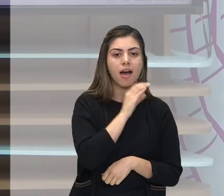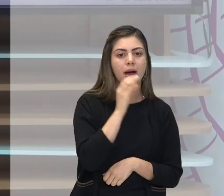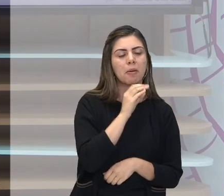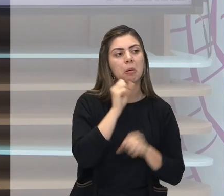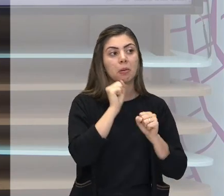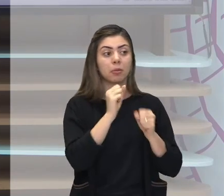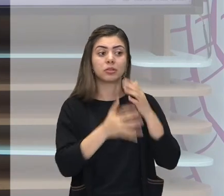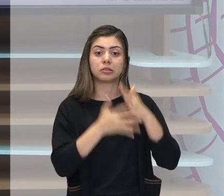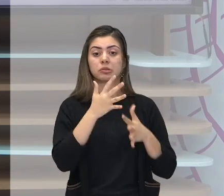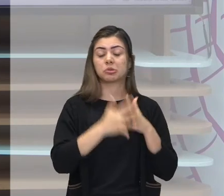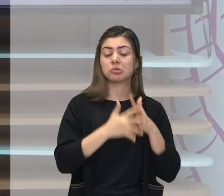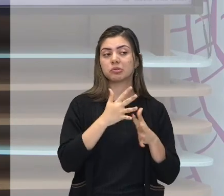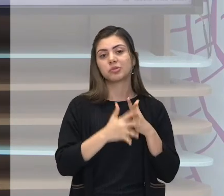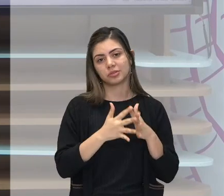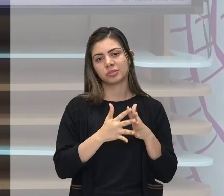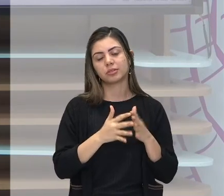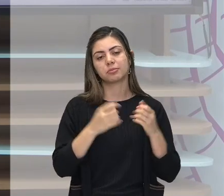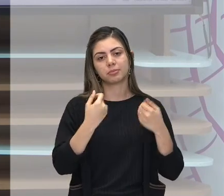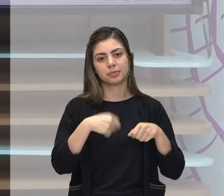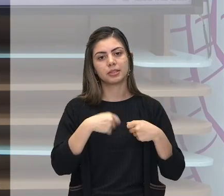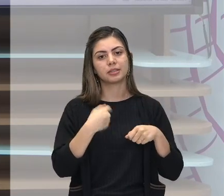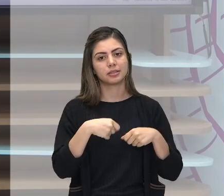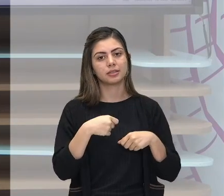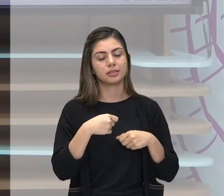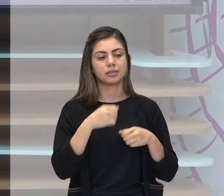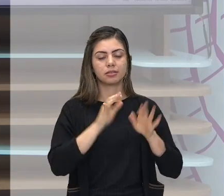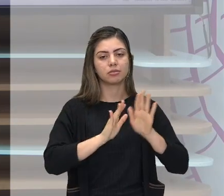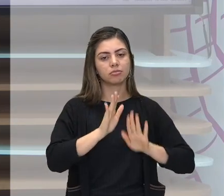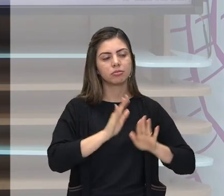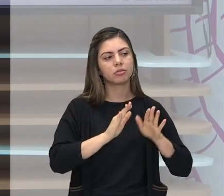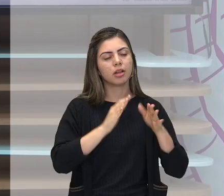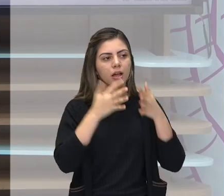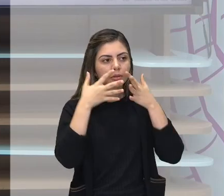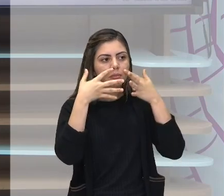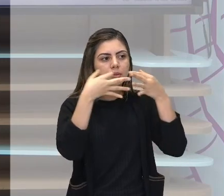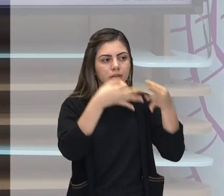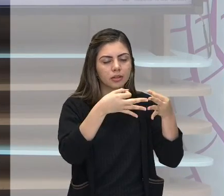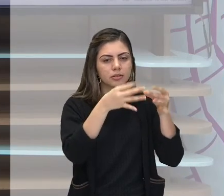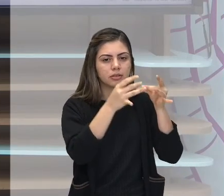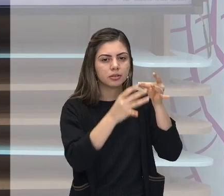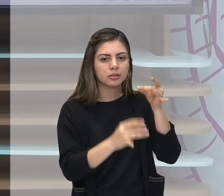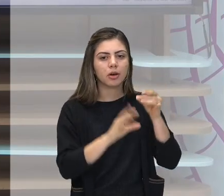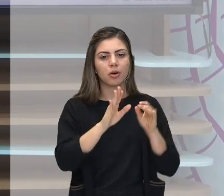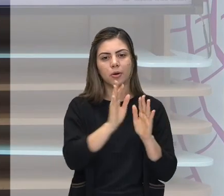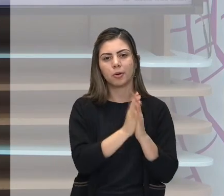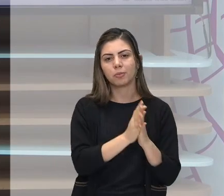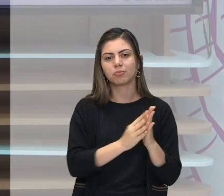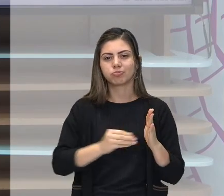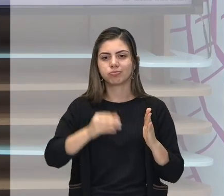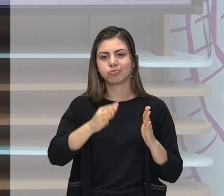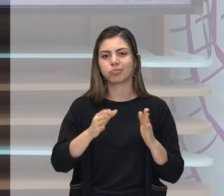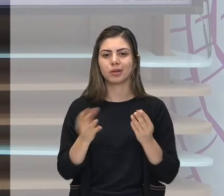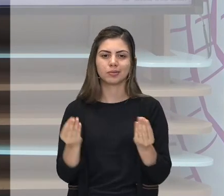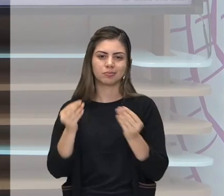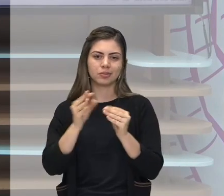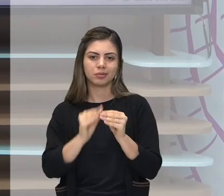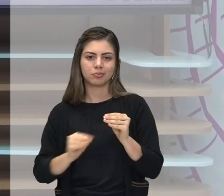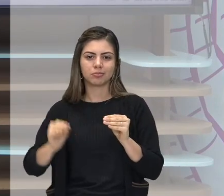se enganar, achar que é uma translação e, na verdade, né, é uma reflexão, a imagem está invertida.